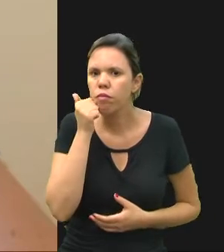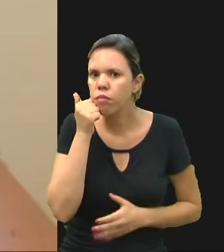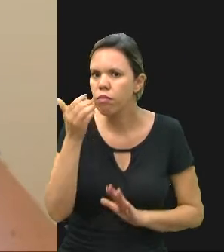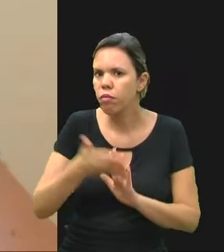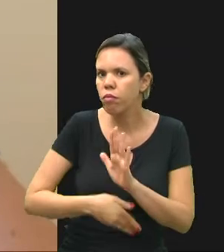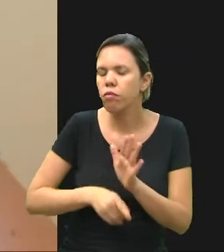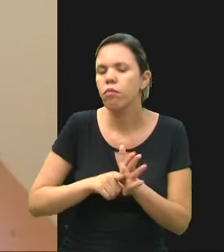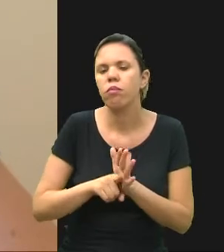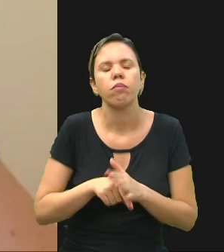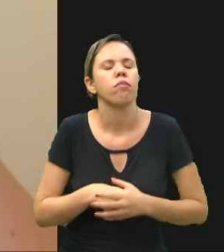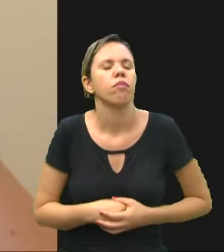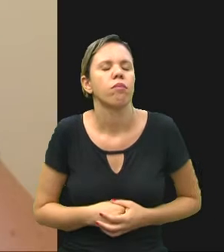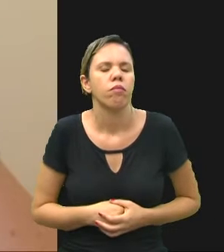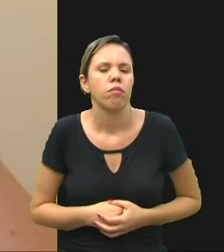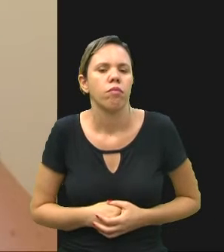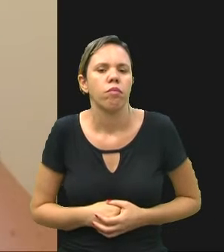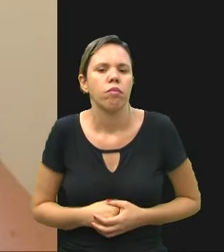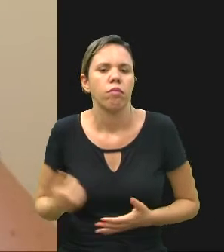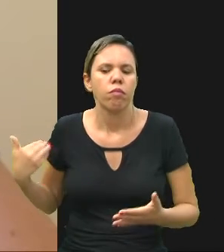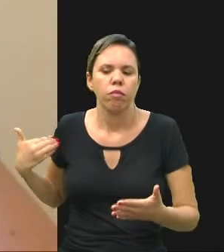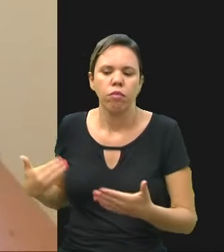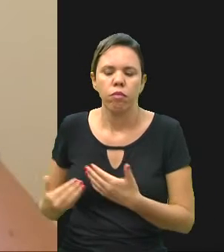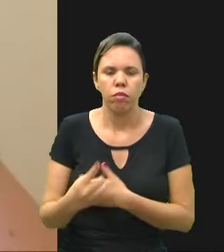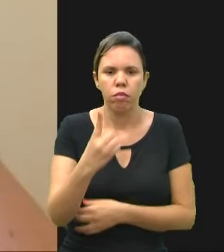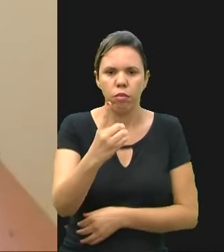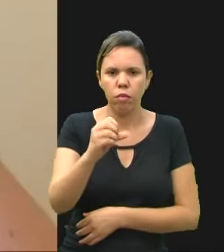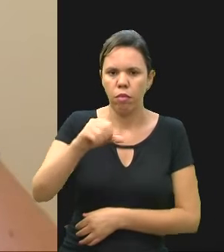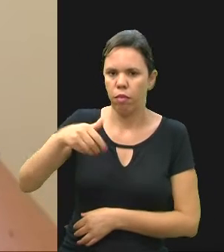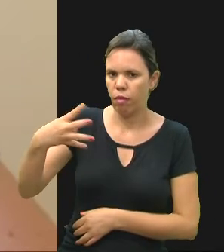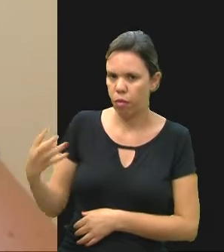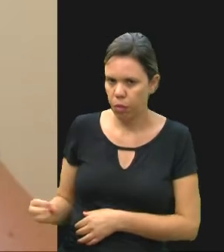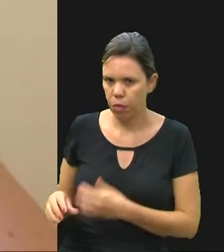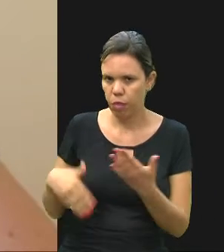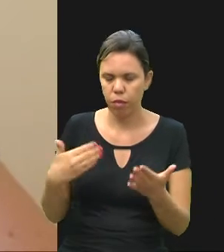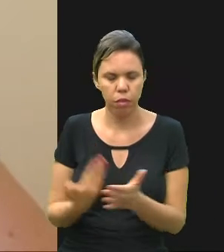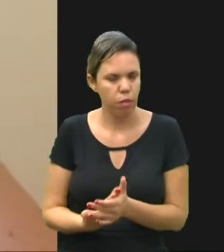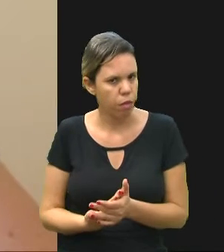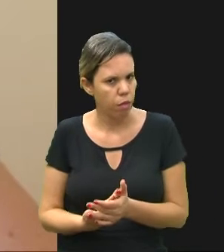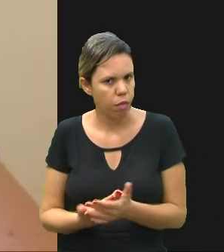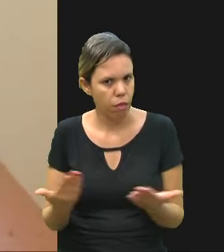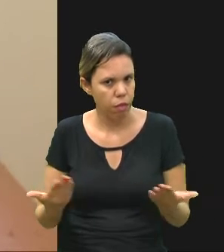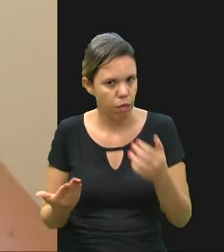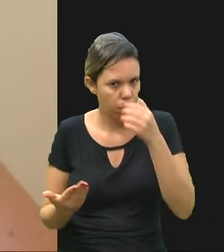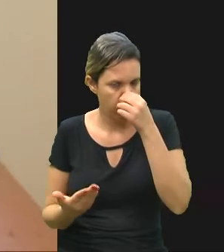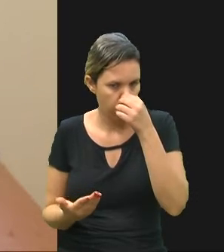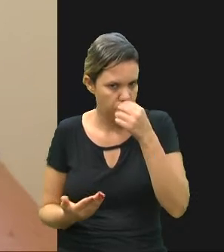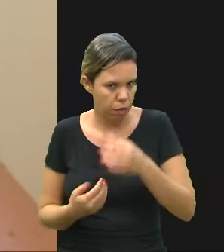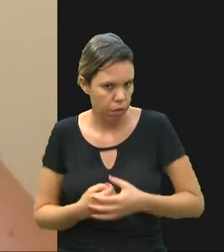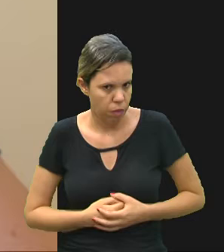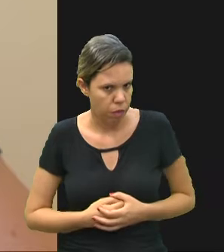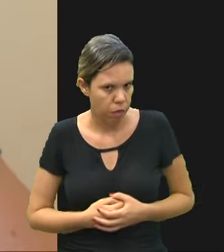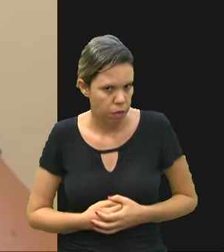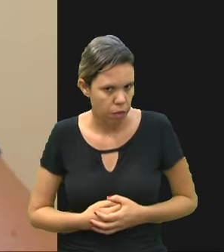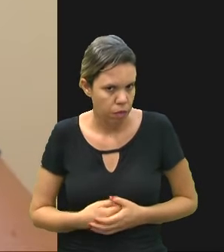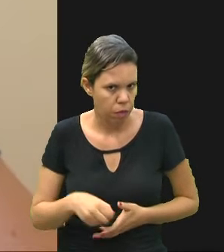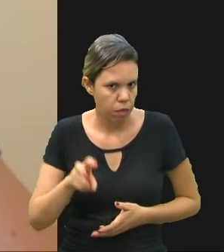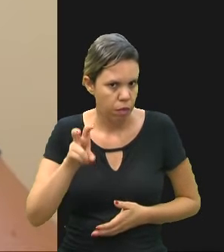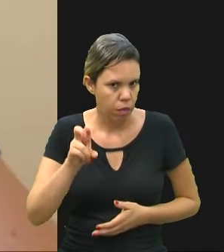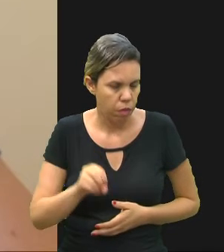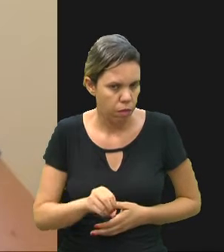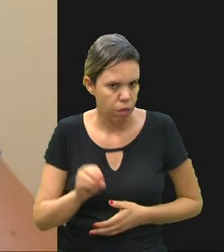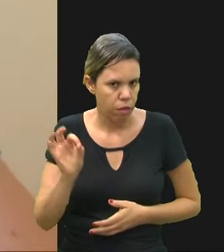ciência mostra, Mariana, que desde 1940 até o dia de hoje, cerca